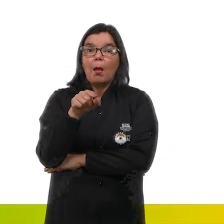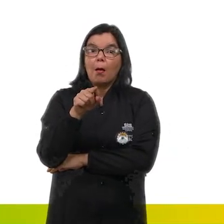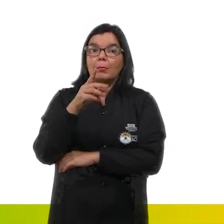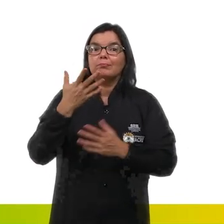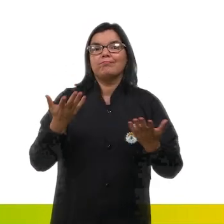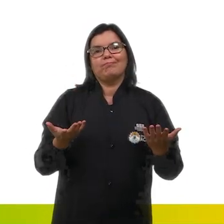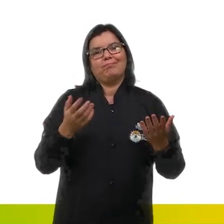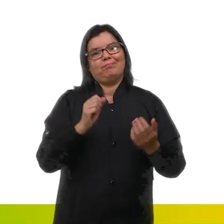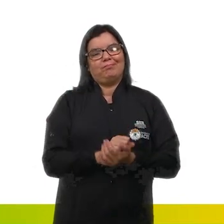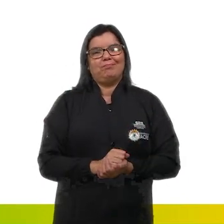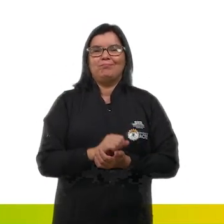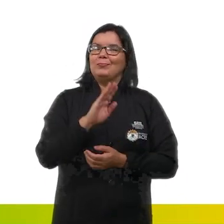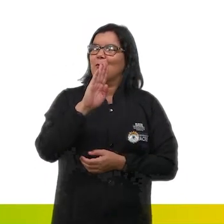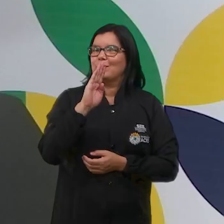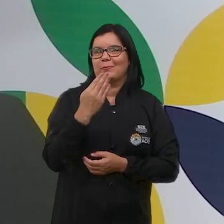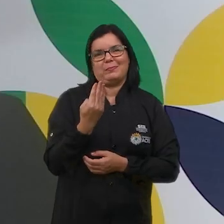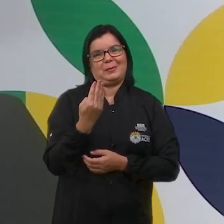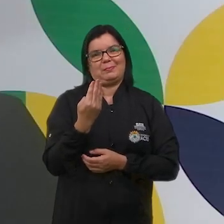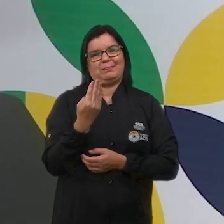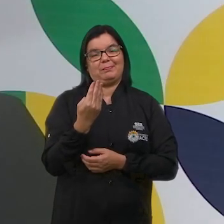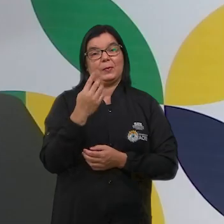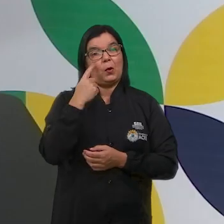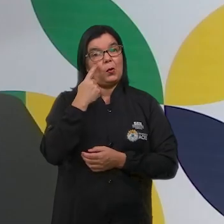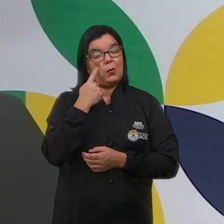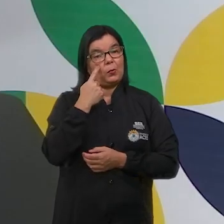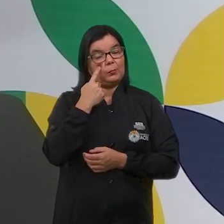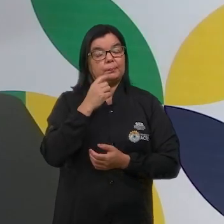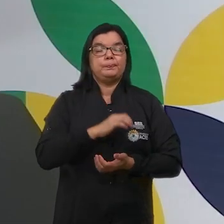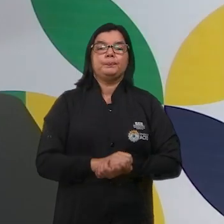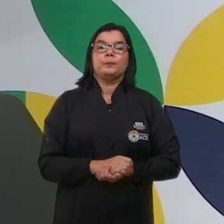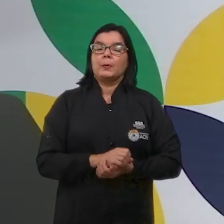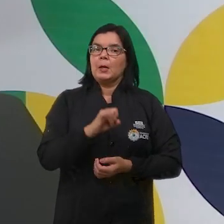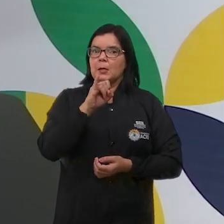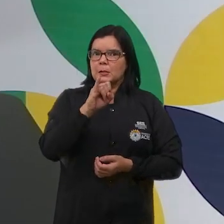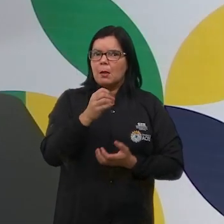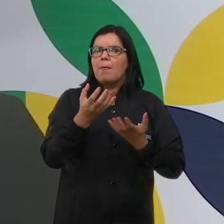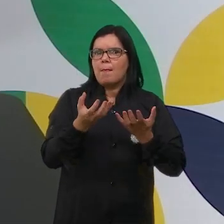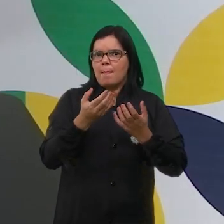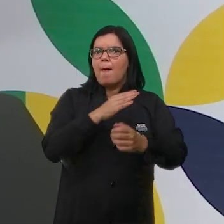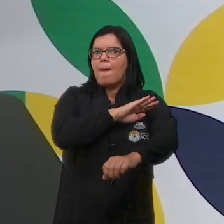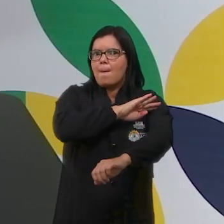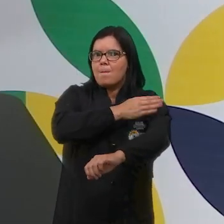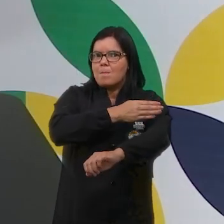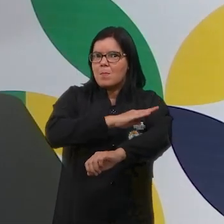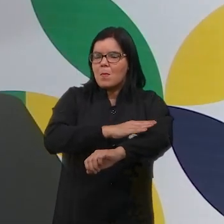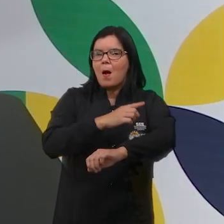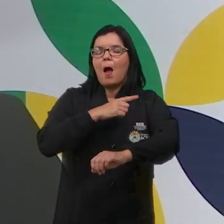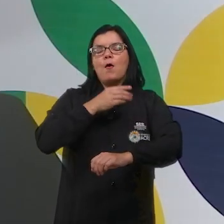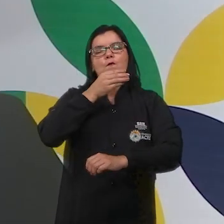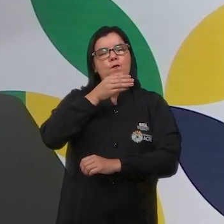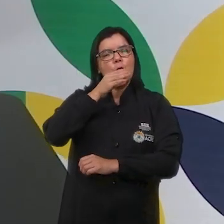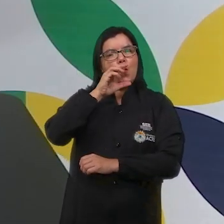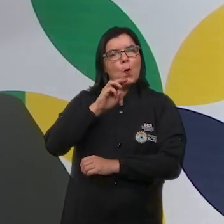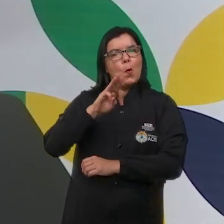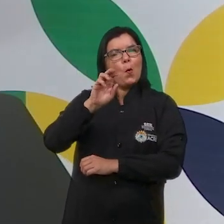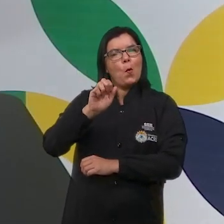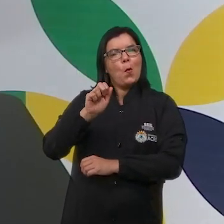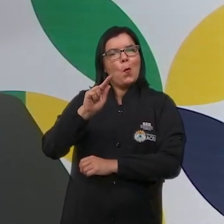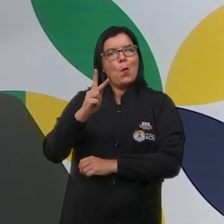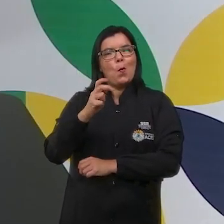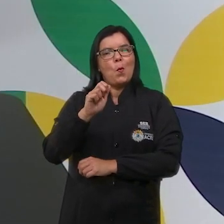é fake. Foca. Presta atenção. Você quer ganhar músculo, aí eu vou tomar o whey e vou ficar quietinho